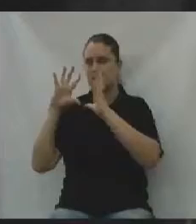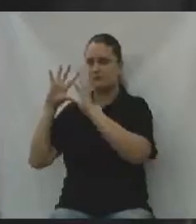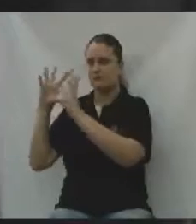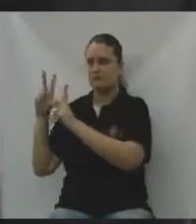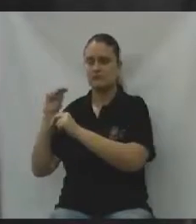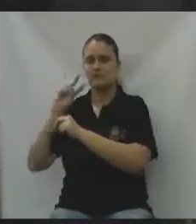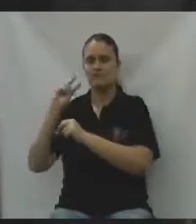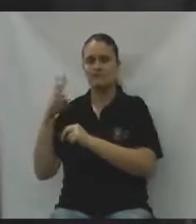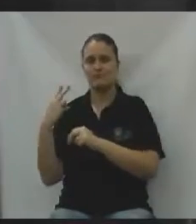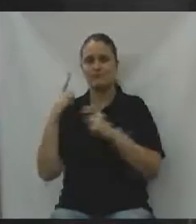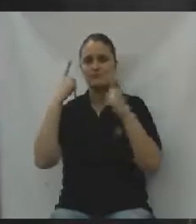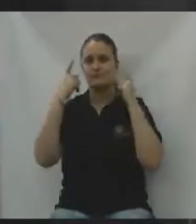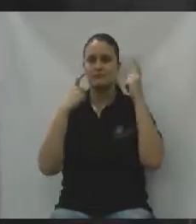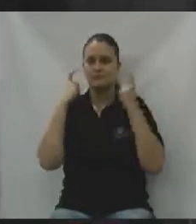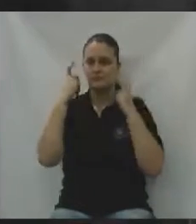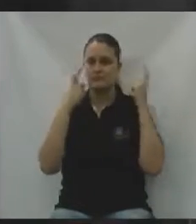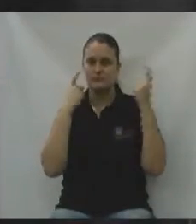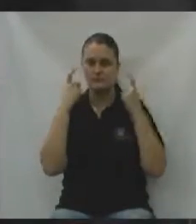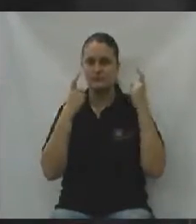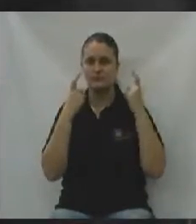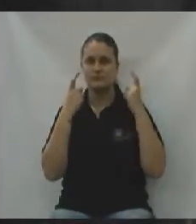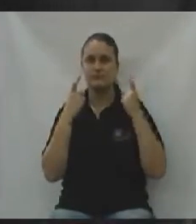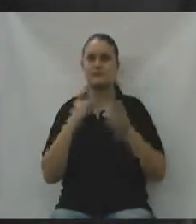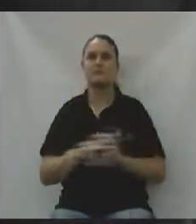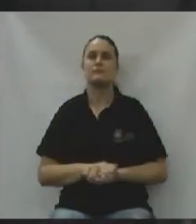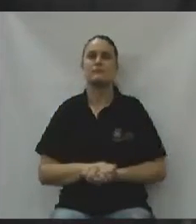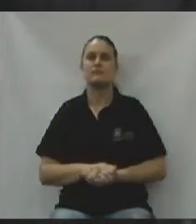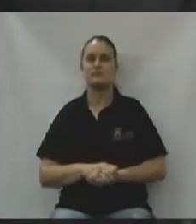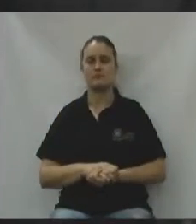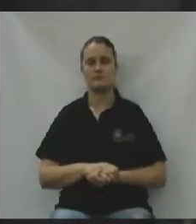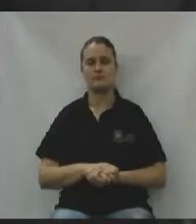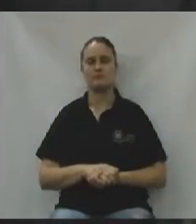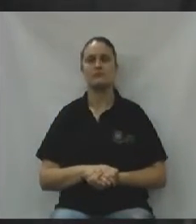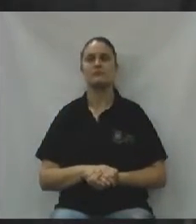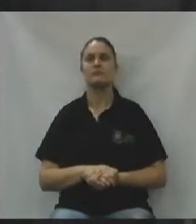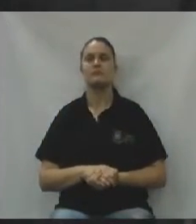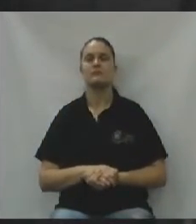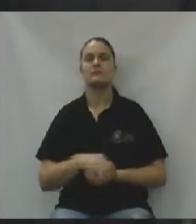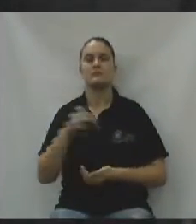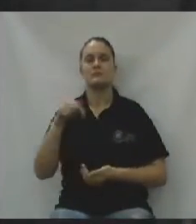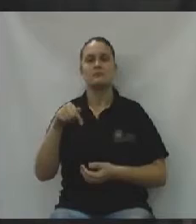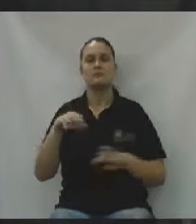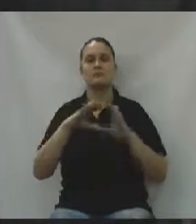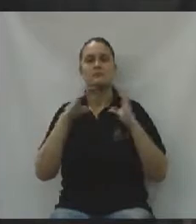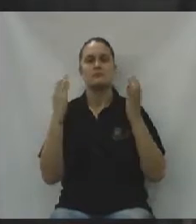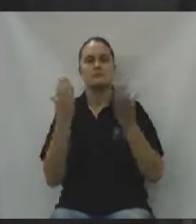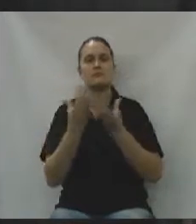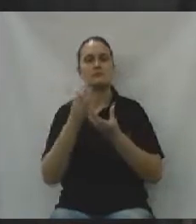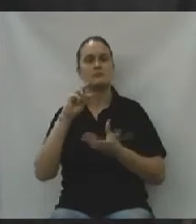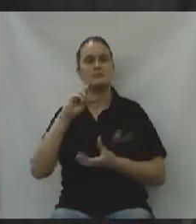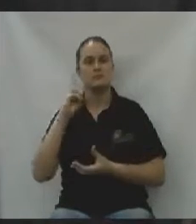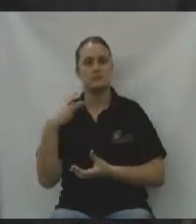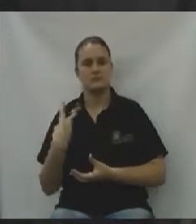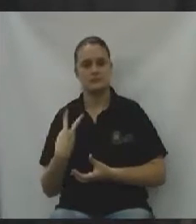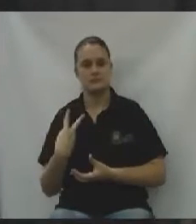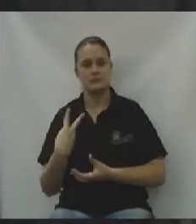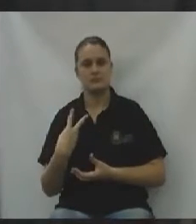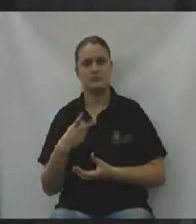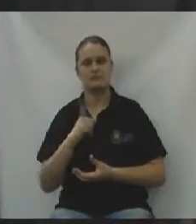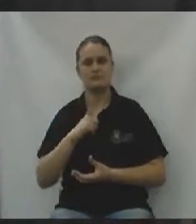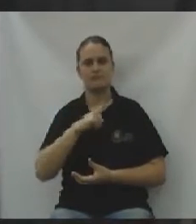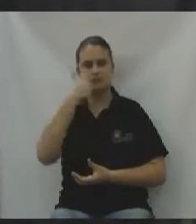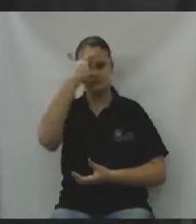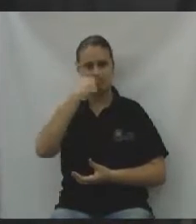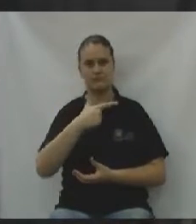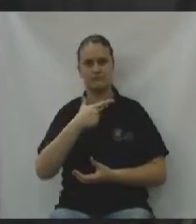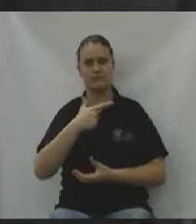demais colegas, porque isso tem acontecido comigo também. A Câmara de Vereadores, pela